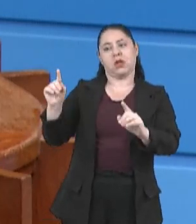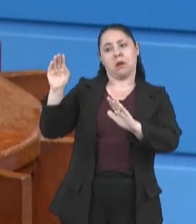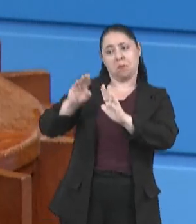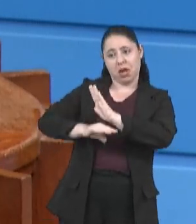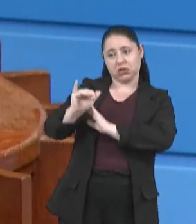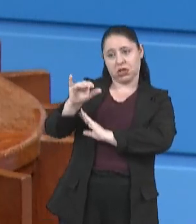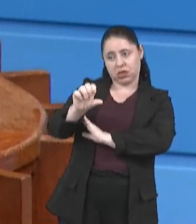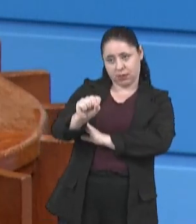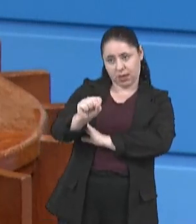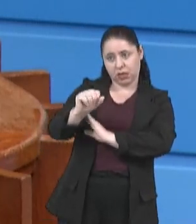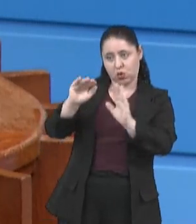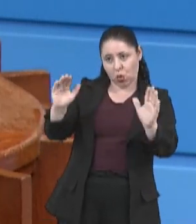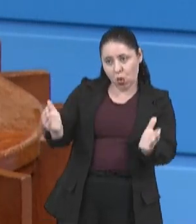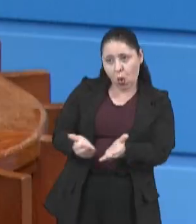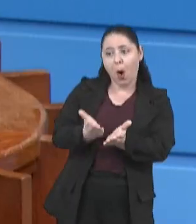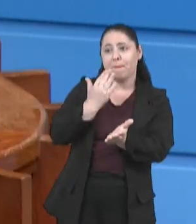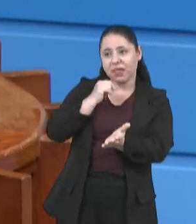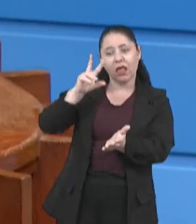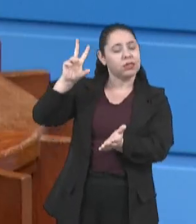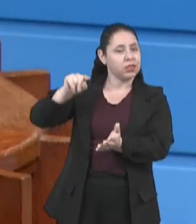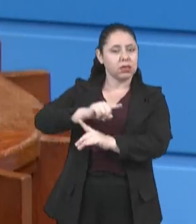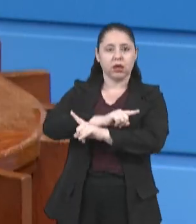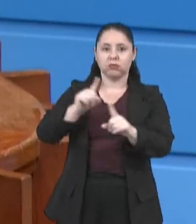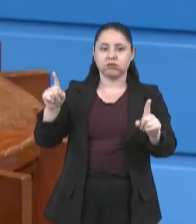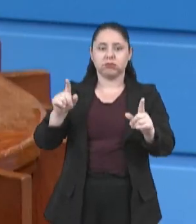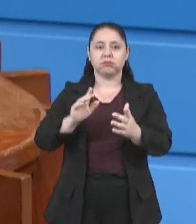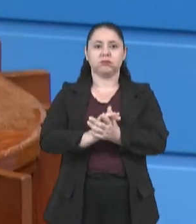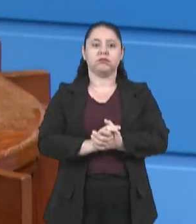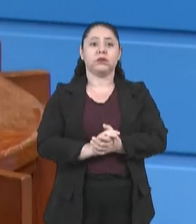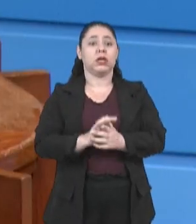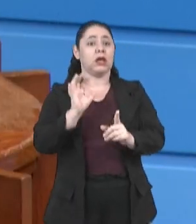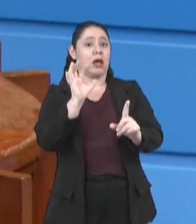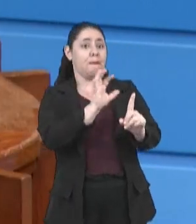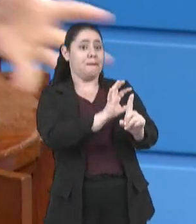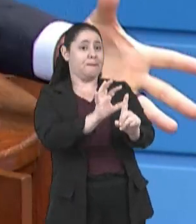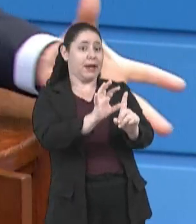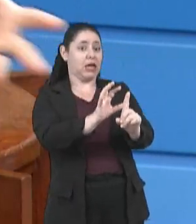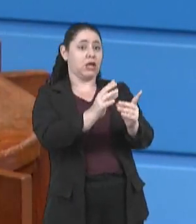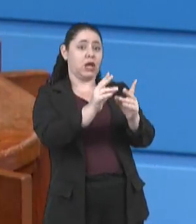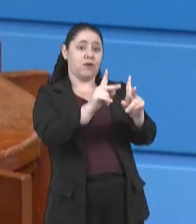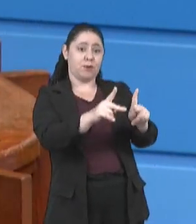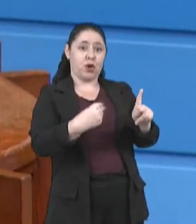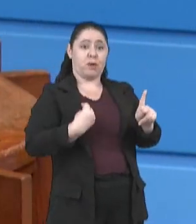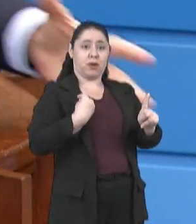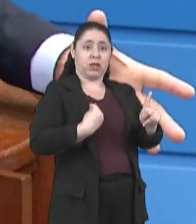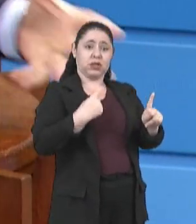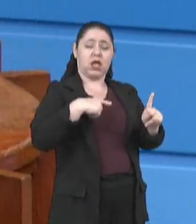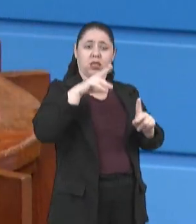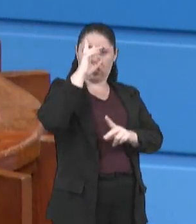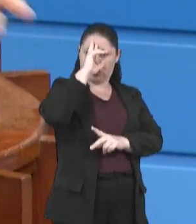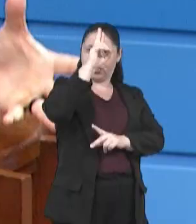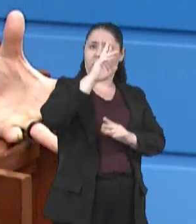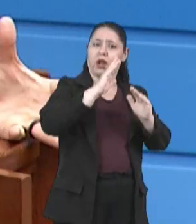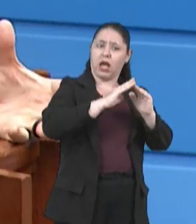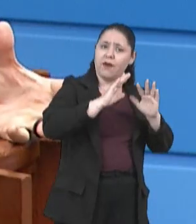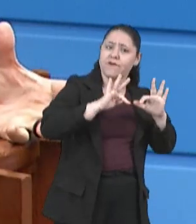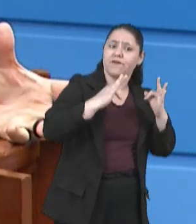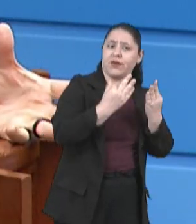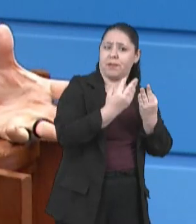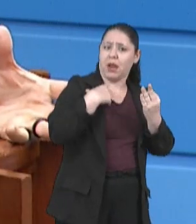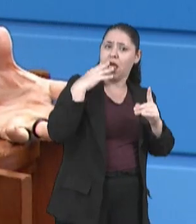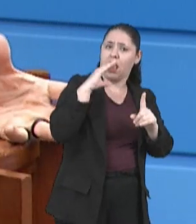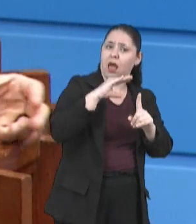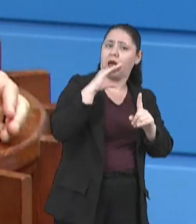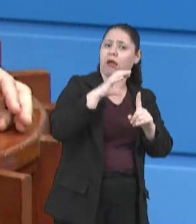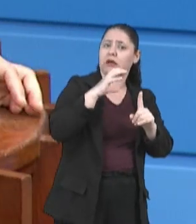alíquota de ICMS da cesta básica, que impacta na vida de todo mundo, da dona de casa, das